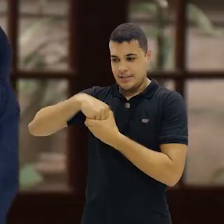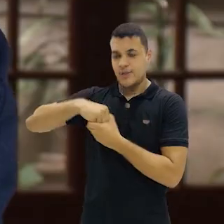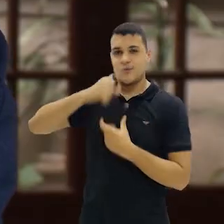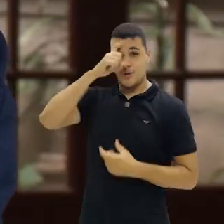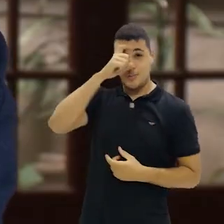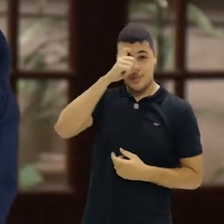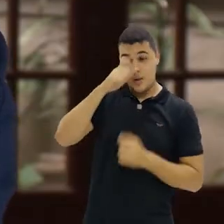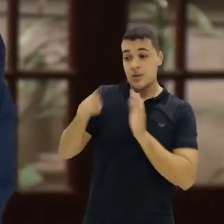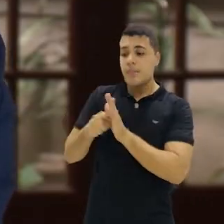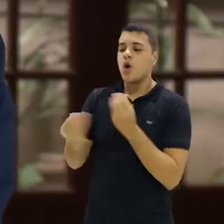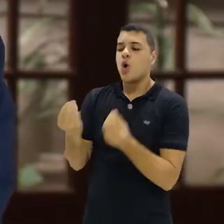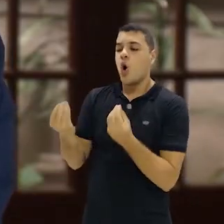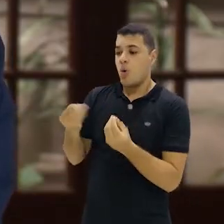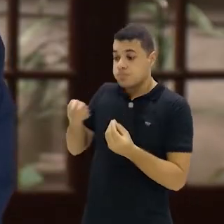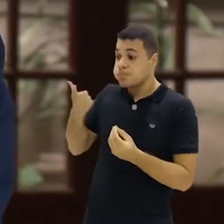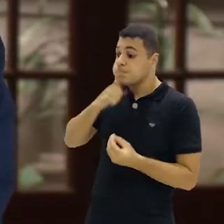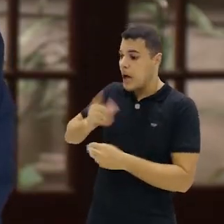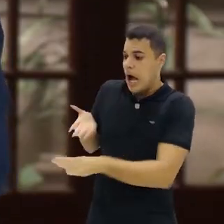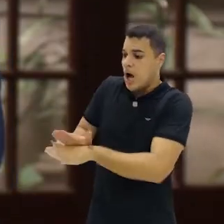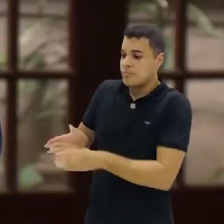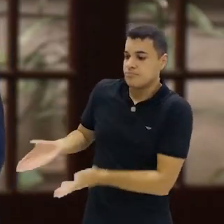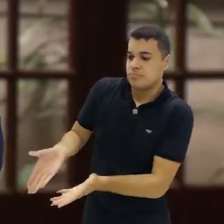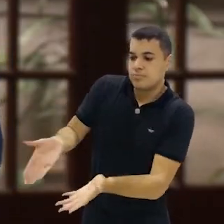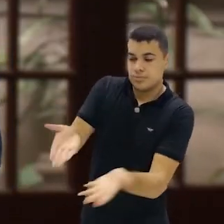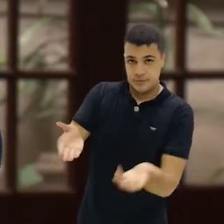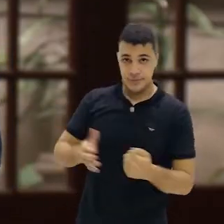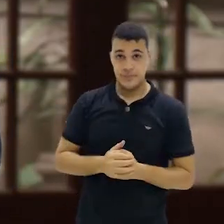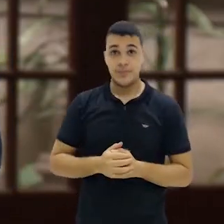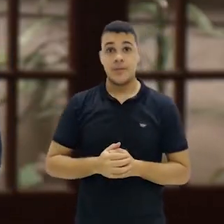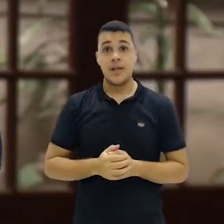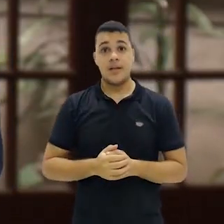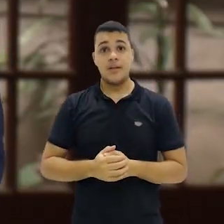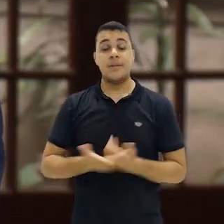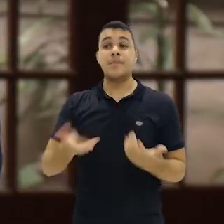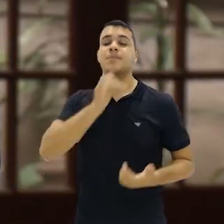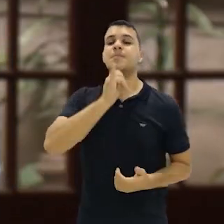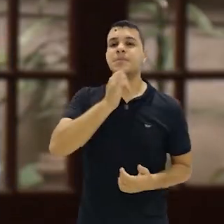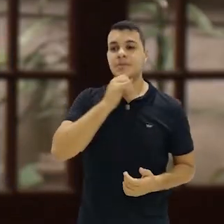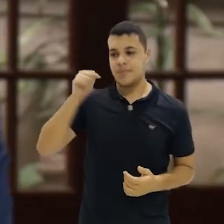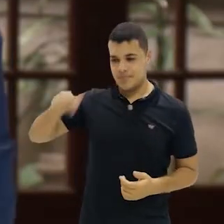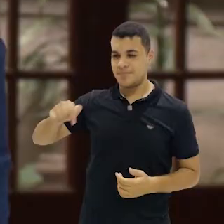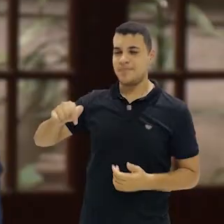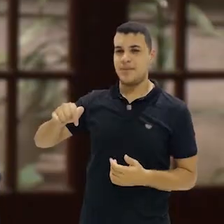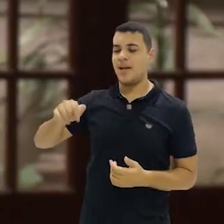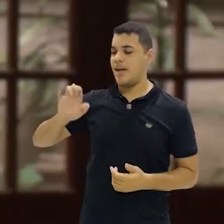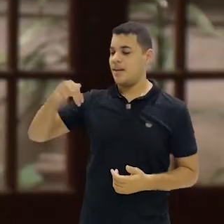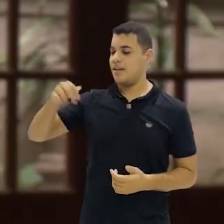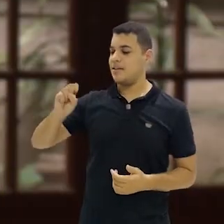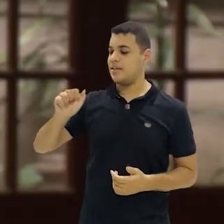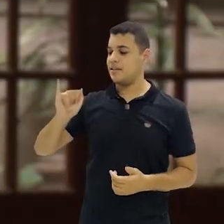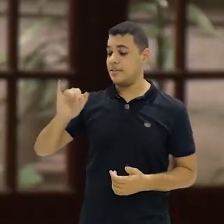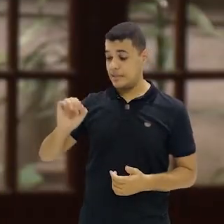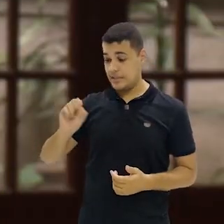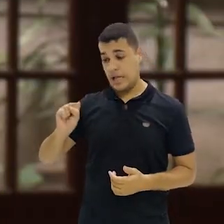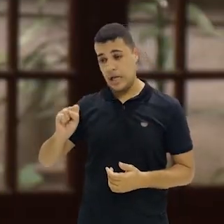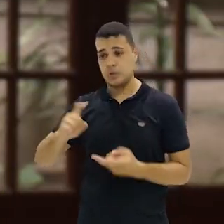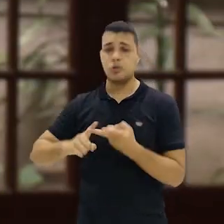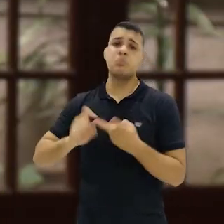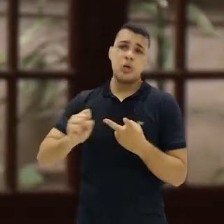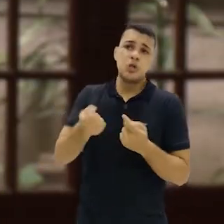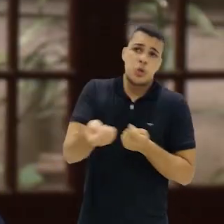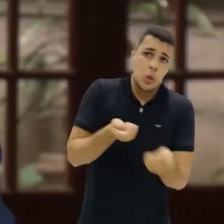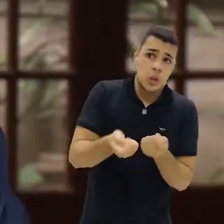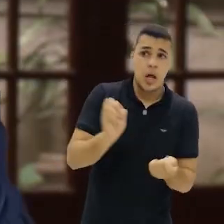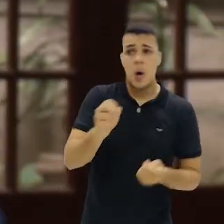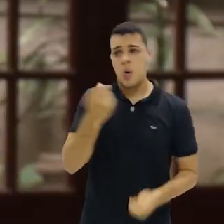No caso dos ensaios clínicos controlados ou randomizados, aquilo que nos estudos de